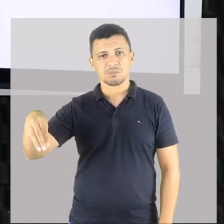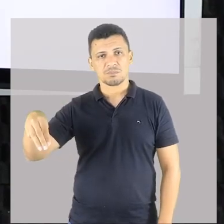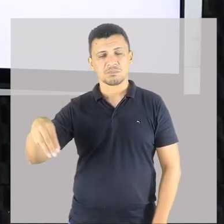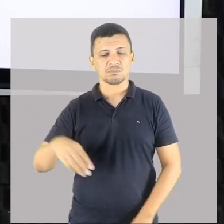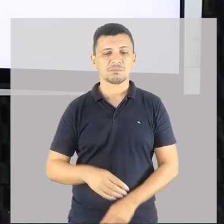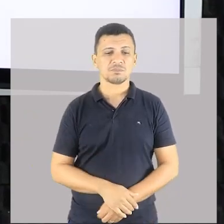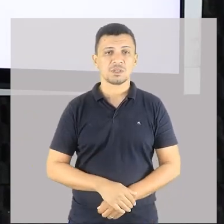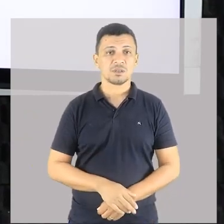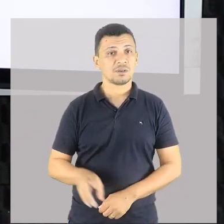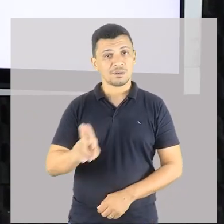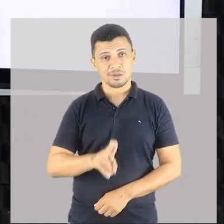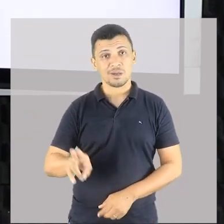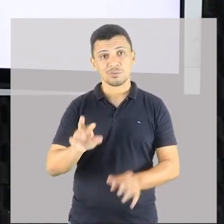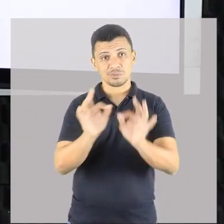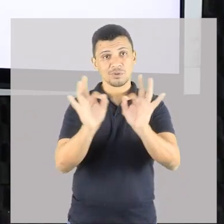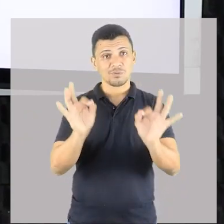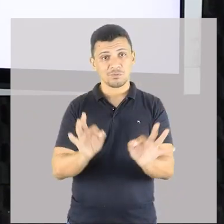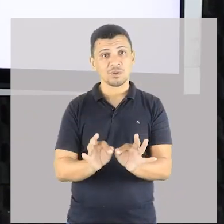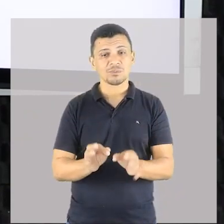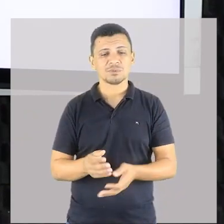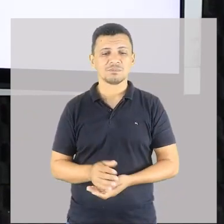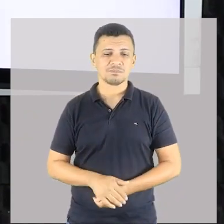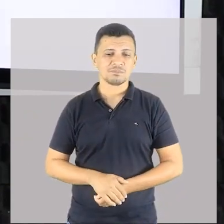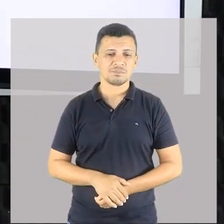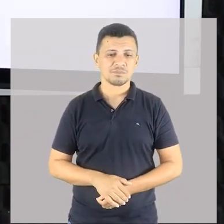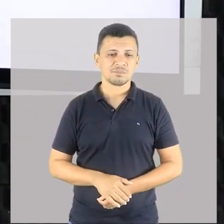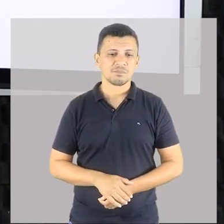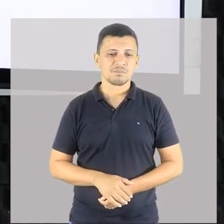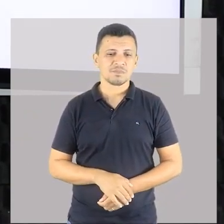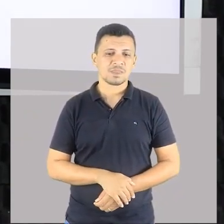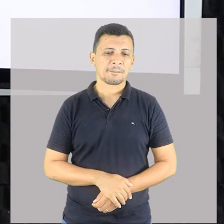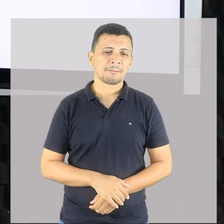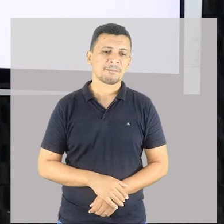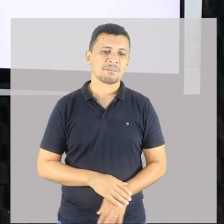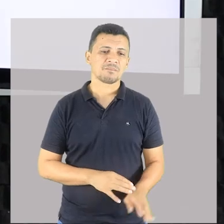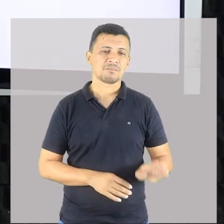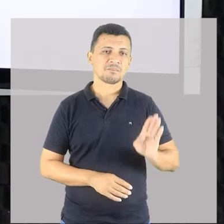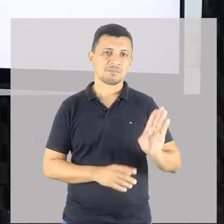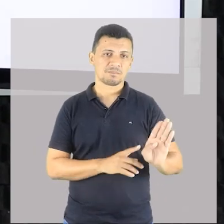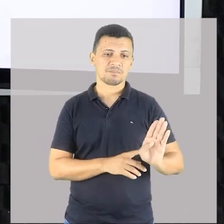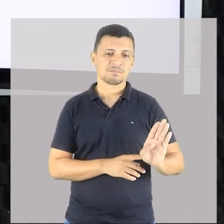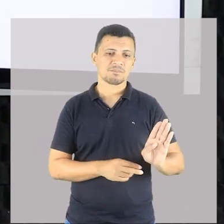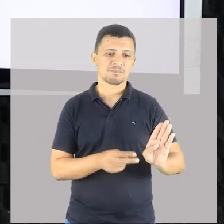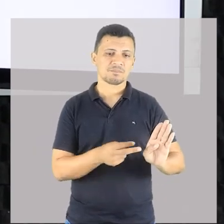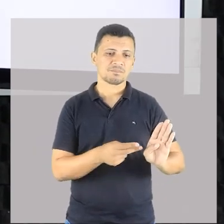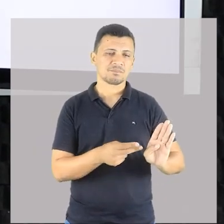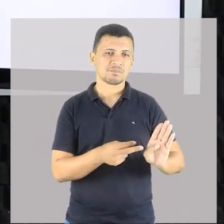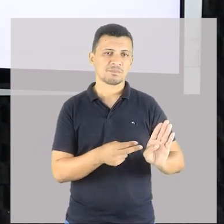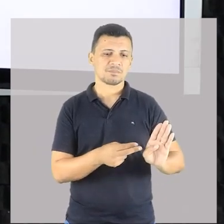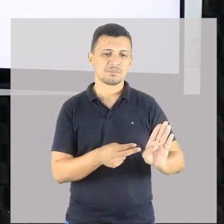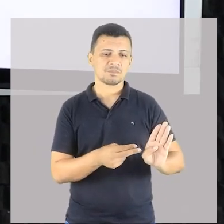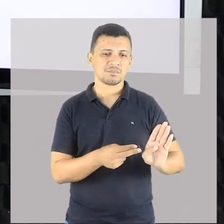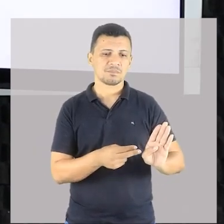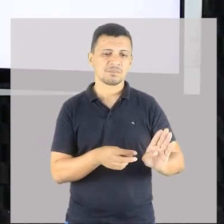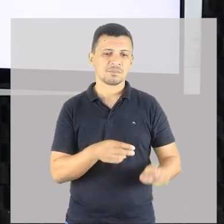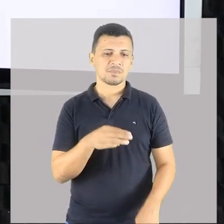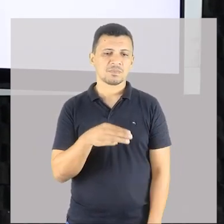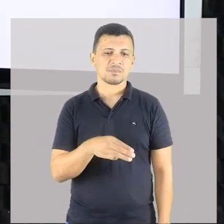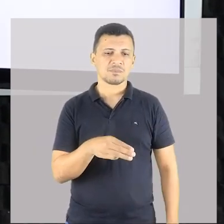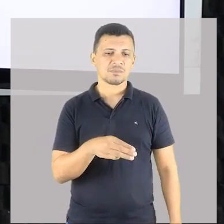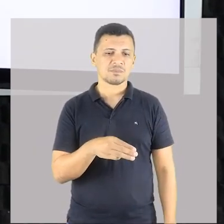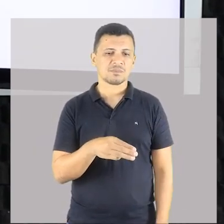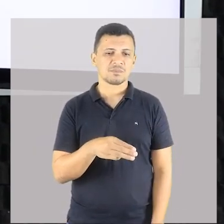Agora é só aplicar a fórmula. Vamos para a nossa fórmula. Ó. B, intensidade do campo, é igual